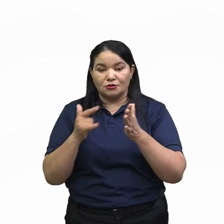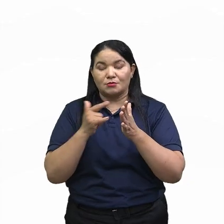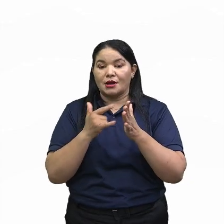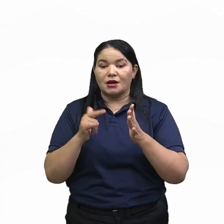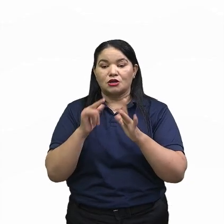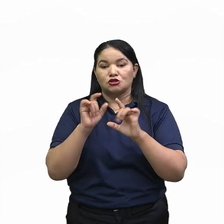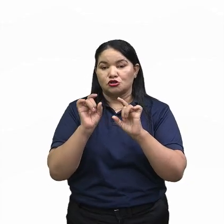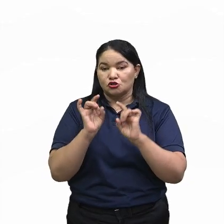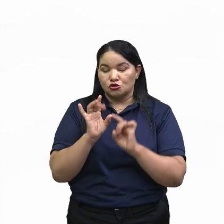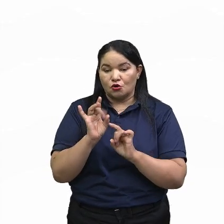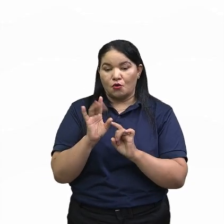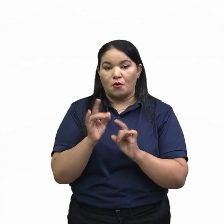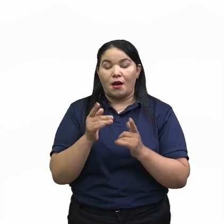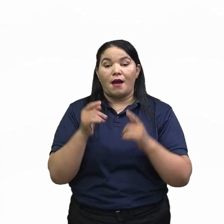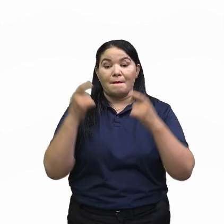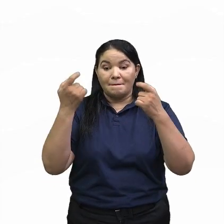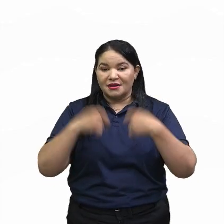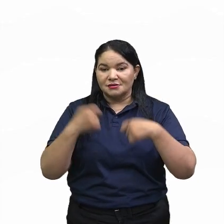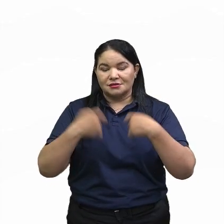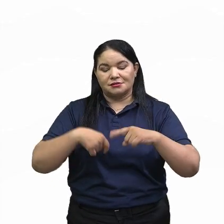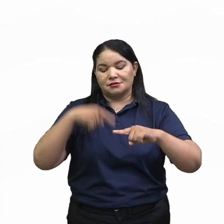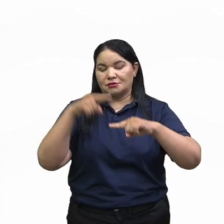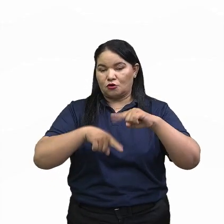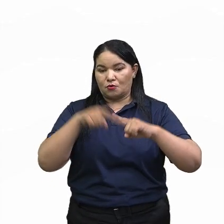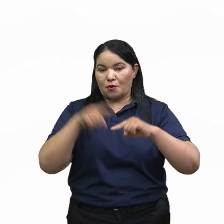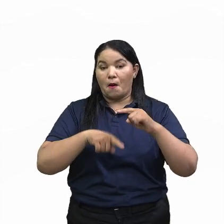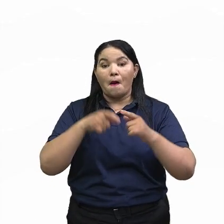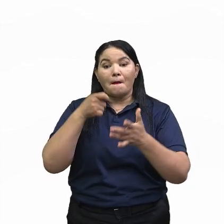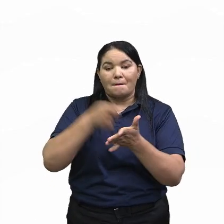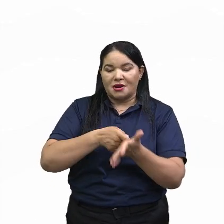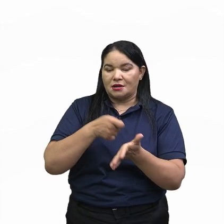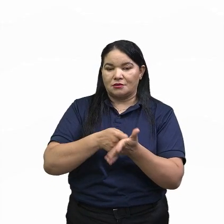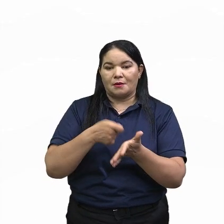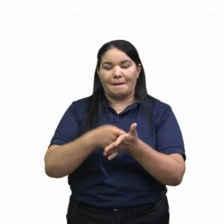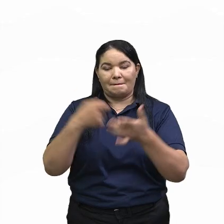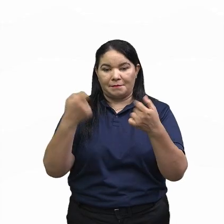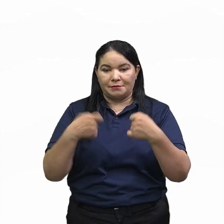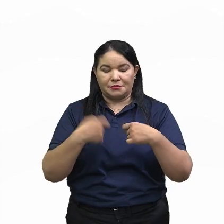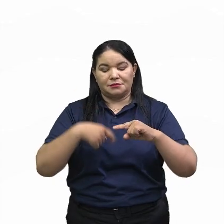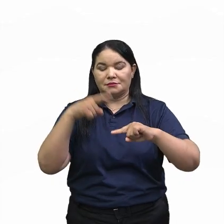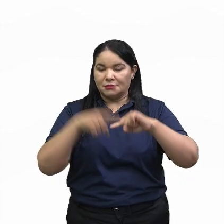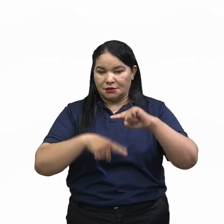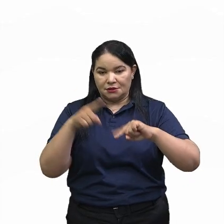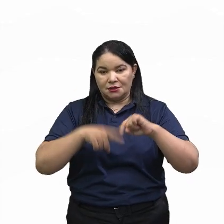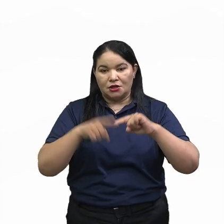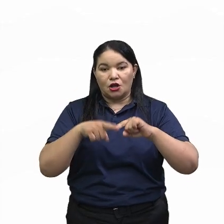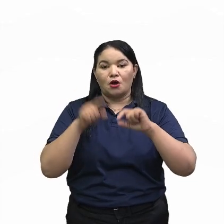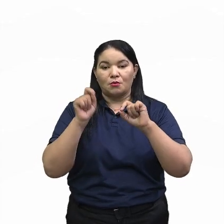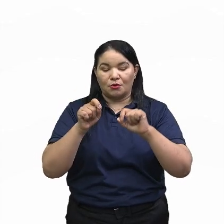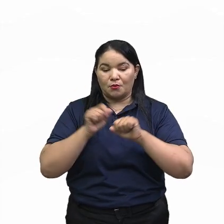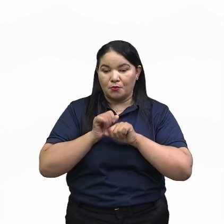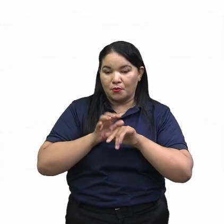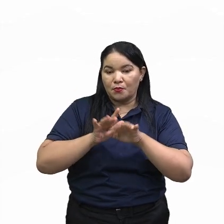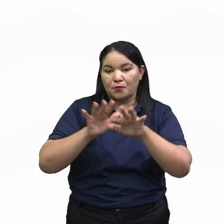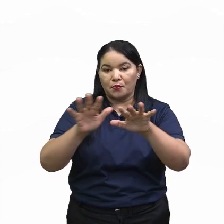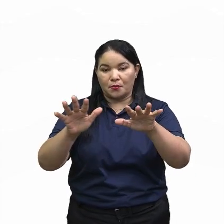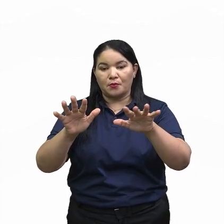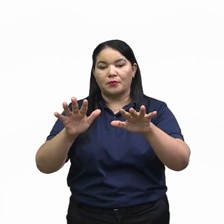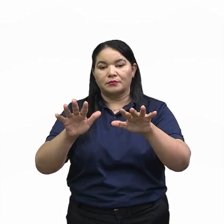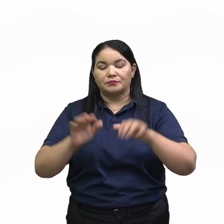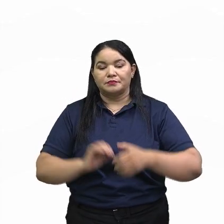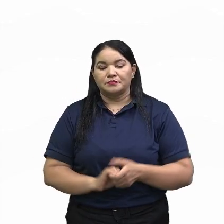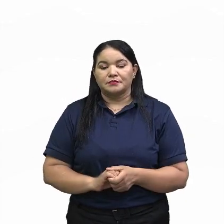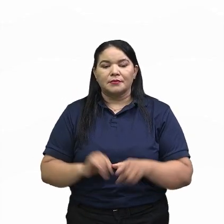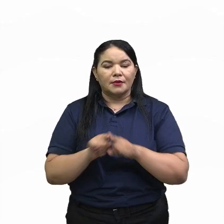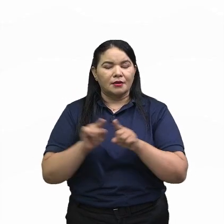onda mecânica, ela necessita obrigatoriamente de um meio material para sua propagação. E como